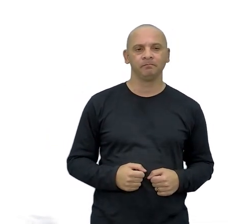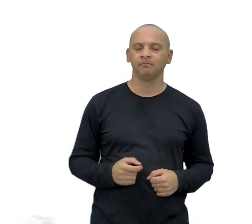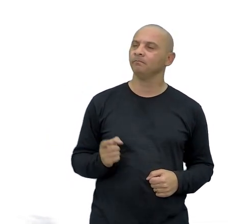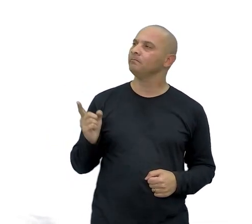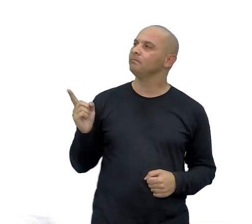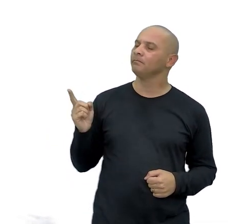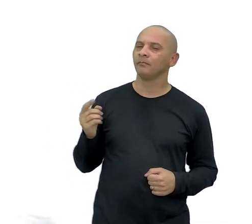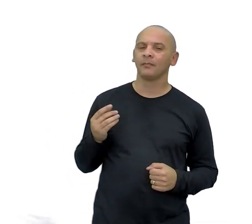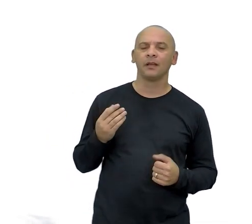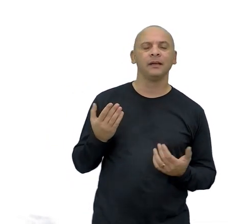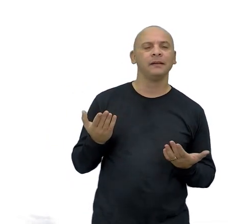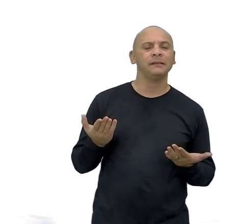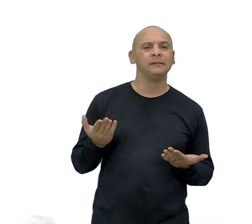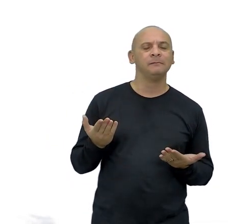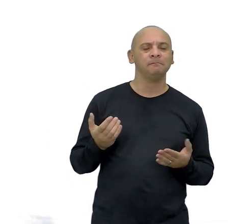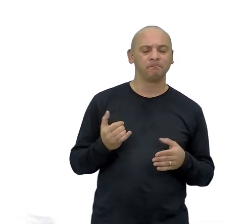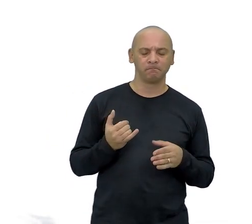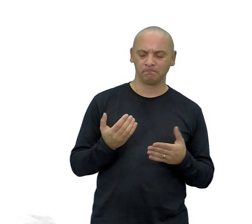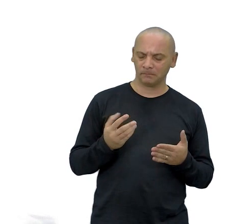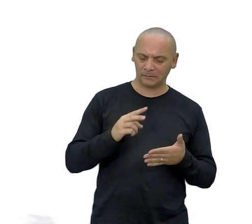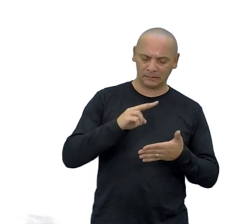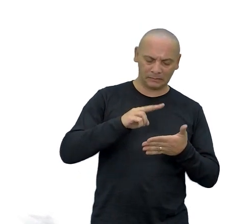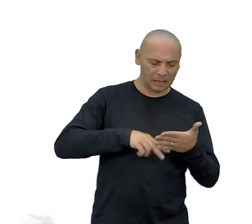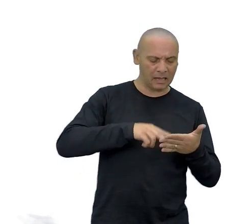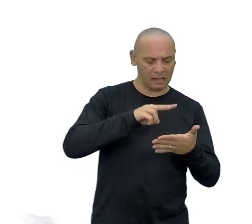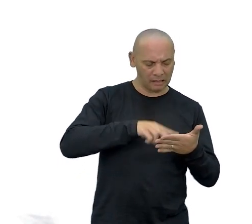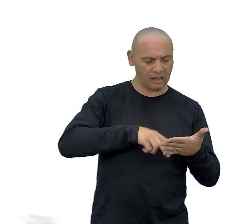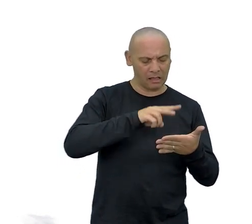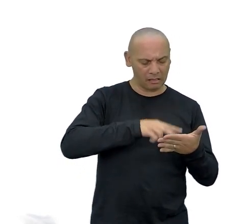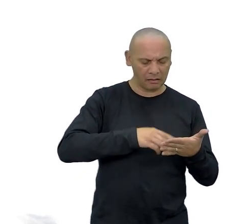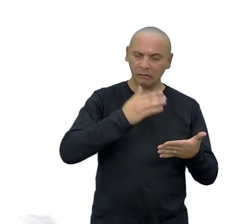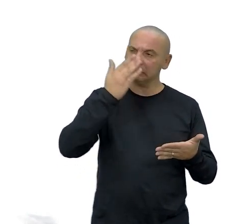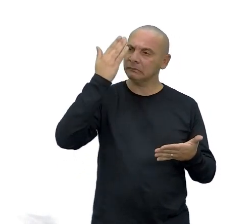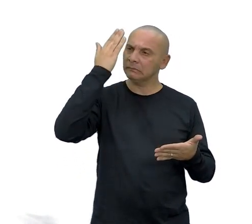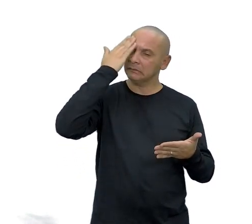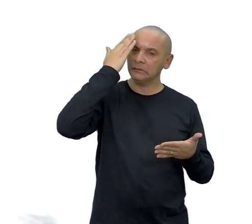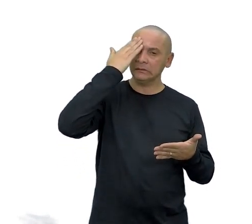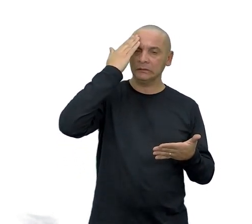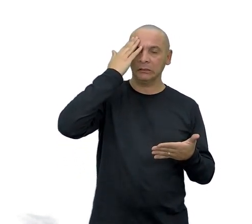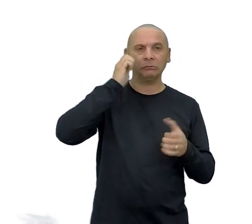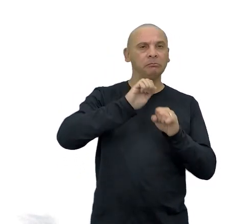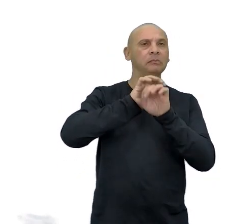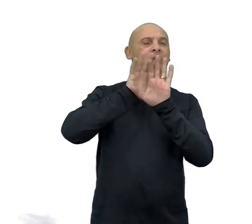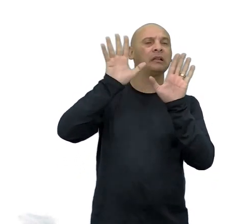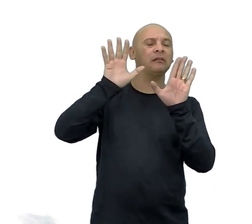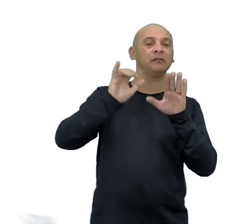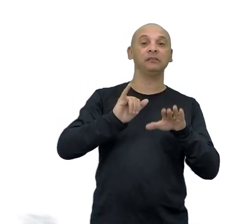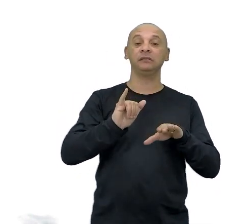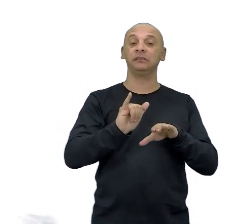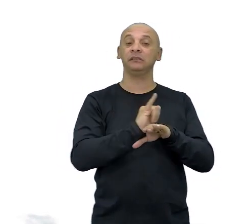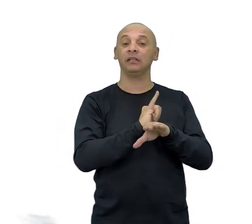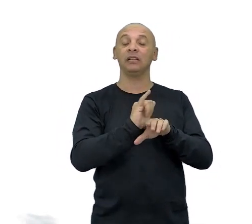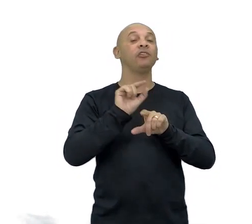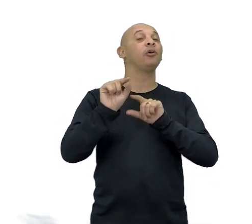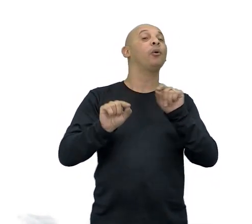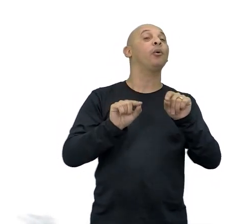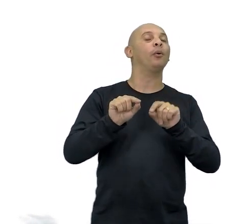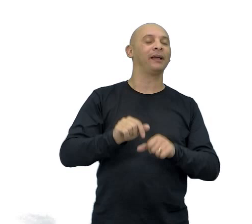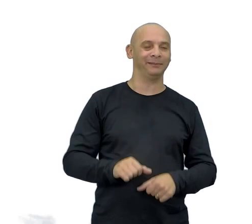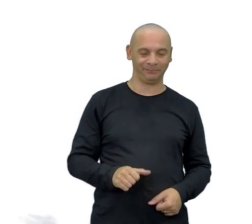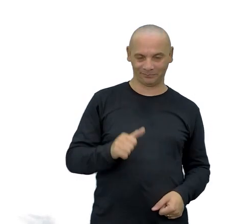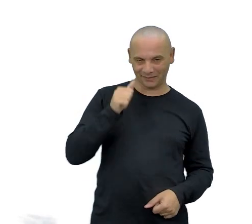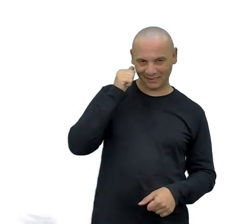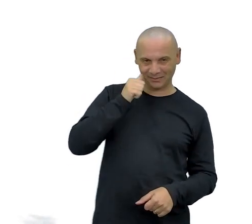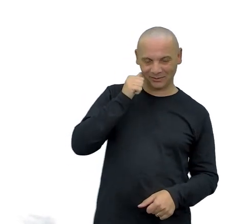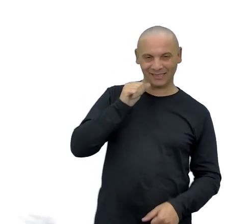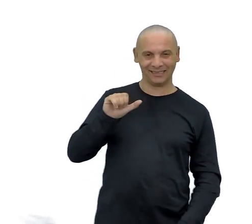Então, quais as estratégias de leitura para a compreensão, segundo a Isabel Soler? Então, antes, né, os